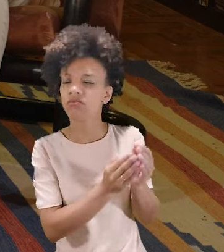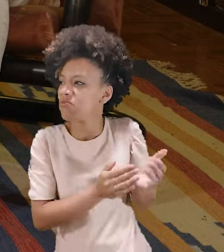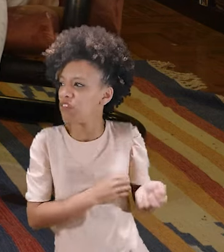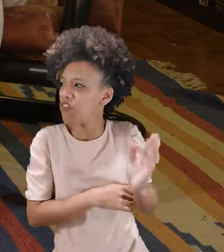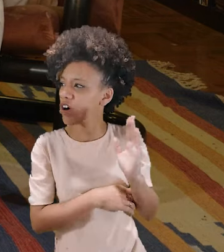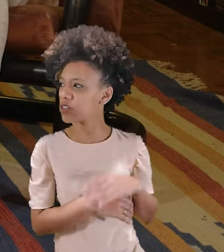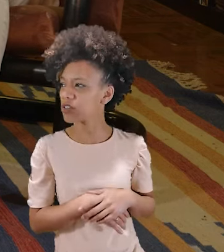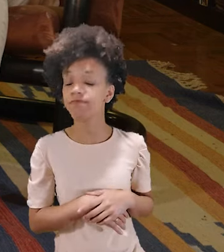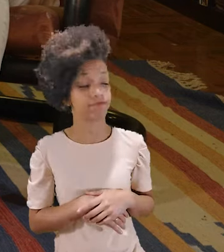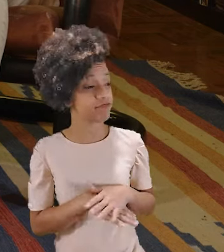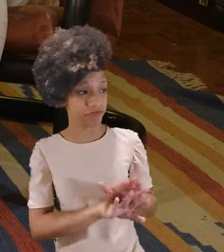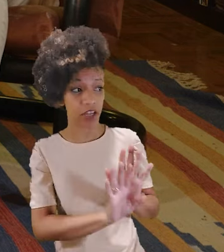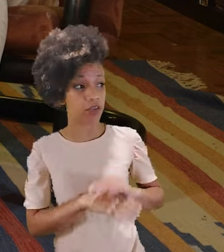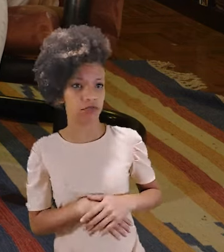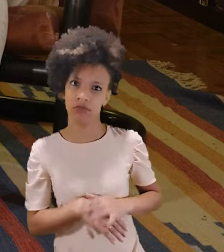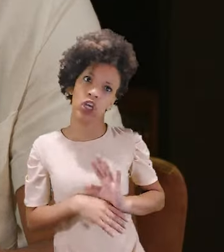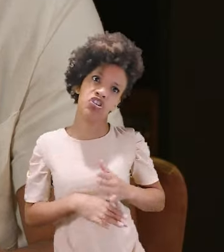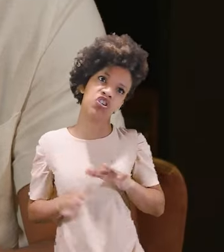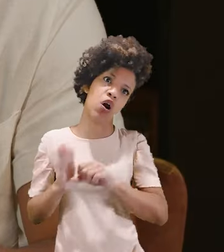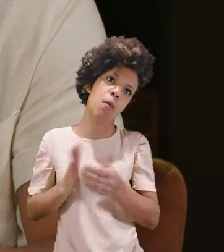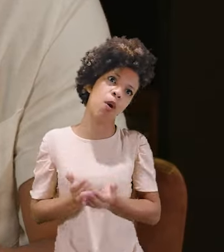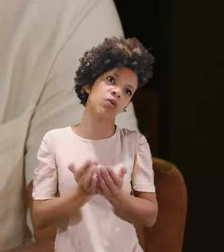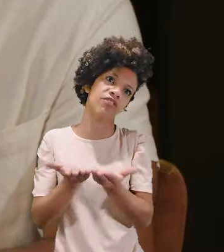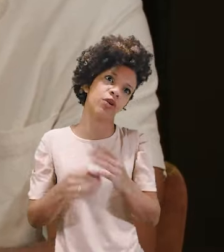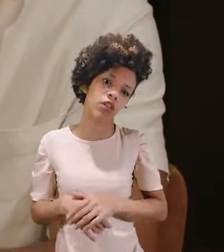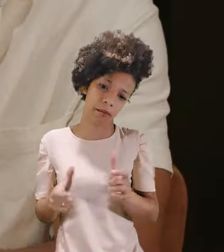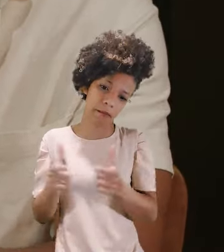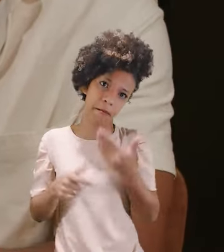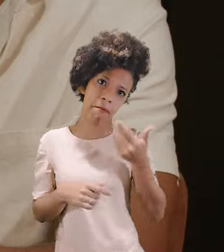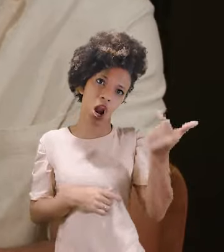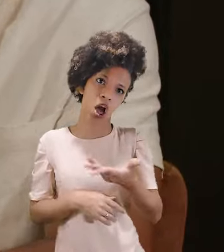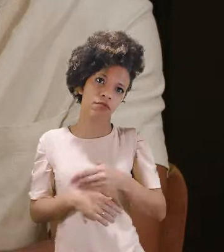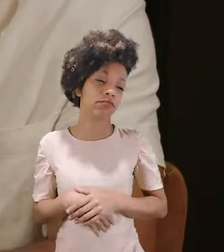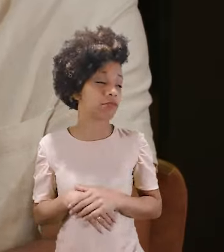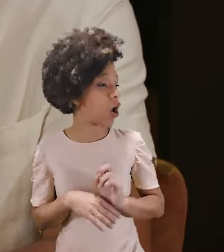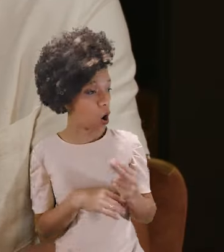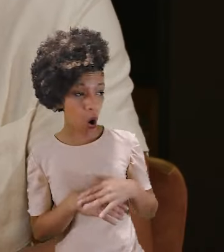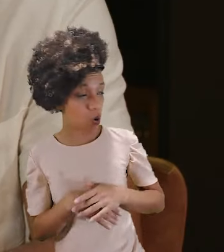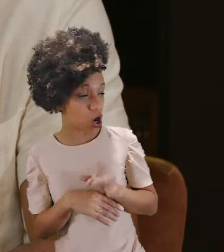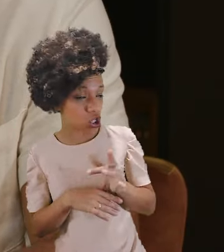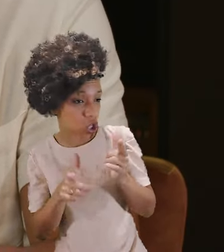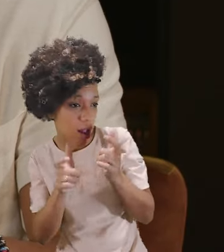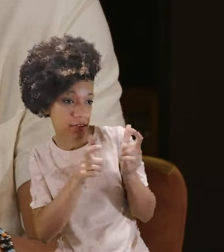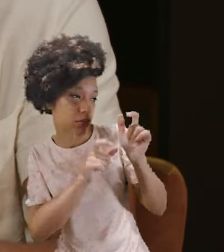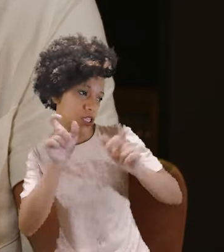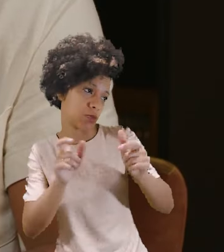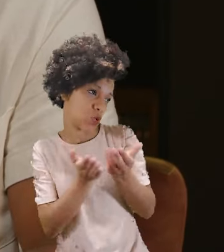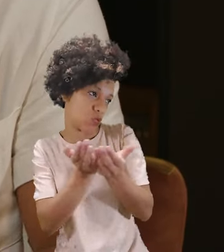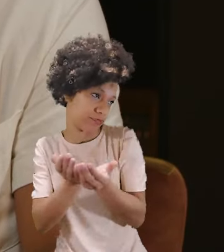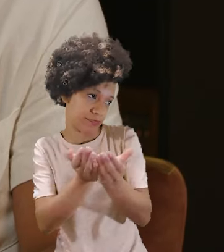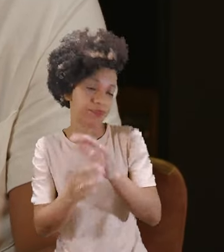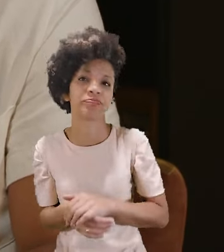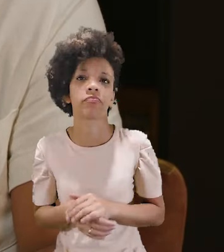fica onde ficar lá fica lá é mesmo à loucura Pois é ou então cara pode chegar aí assaltar os próprios implantes normalmente